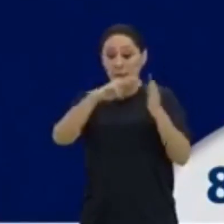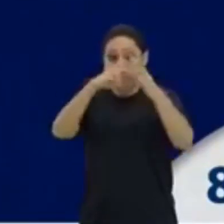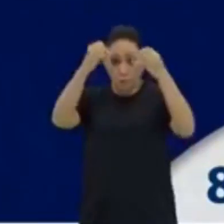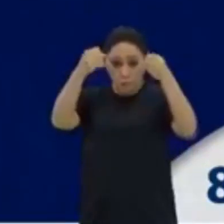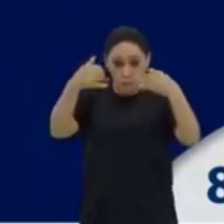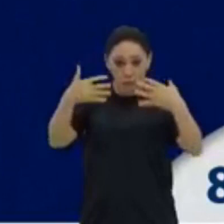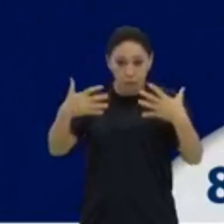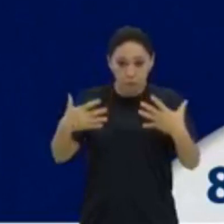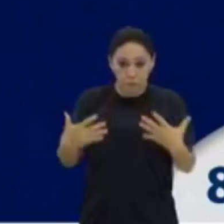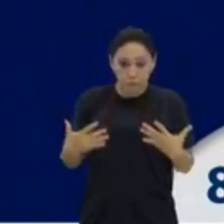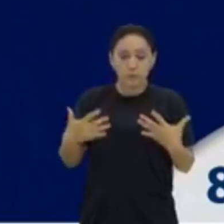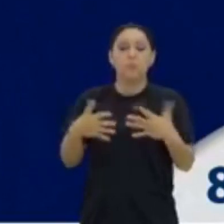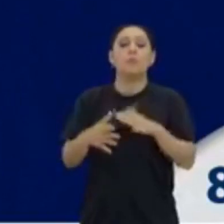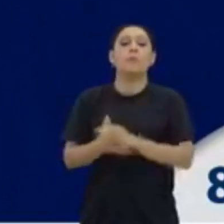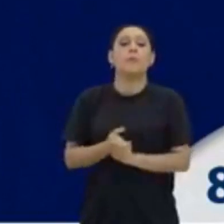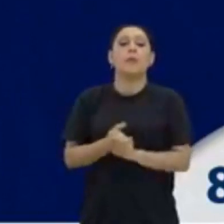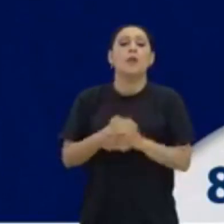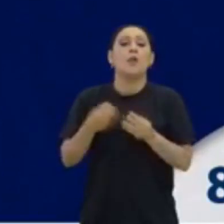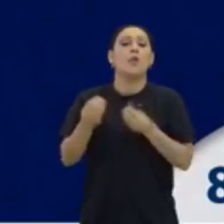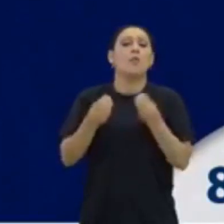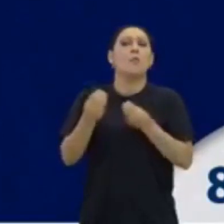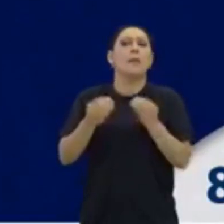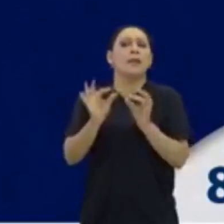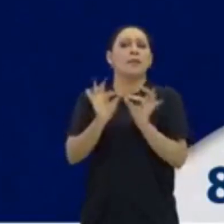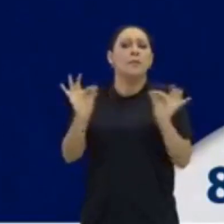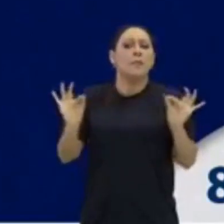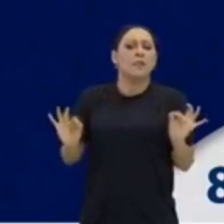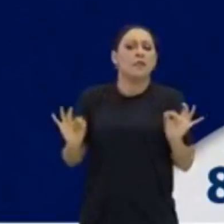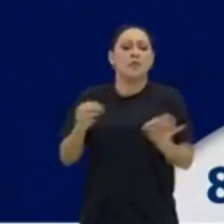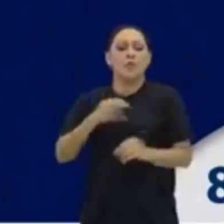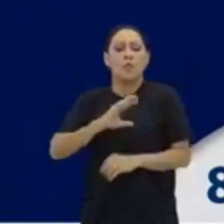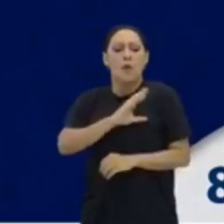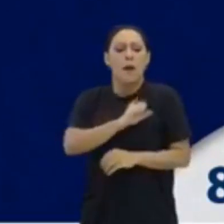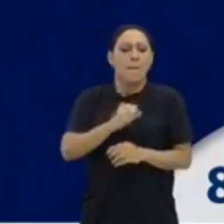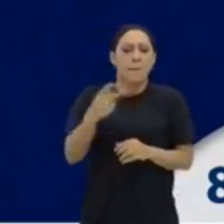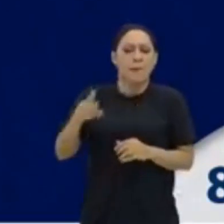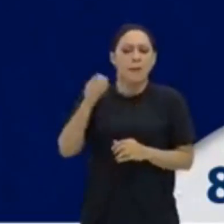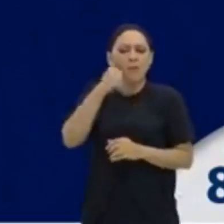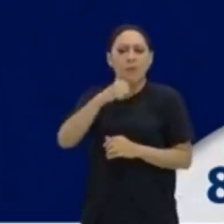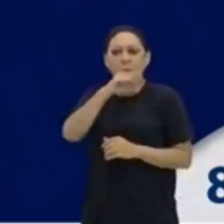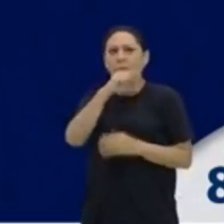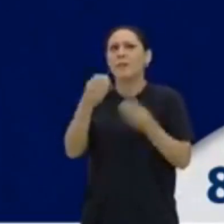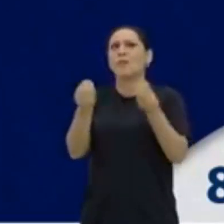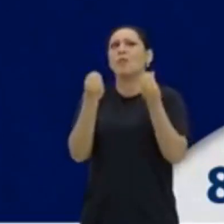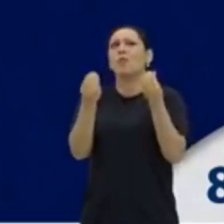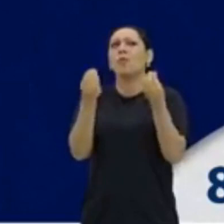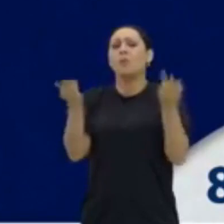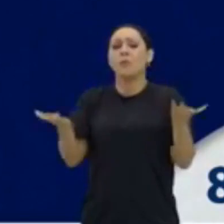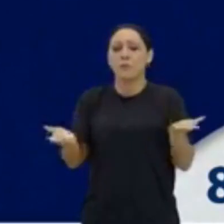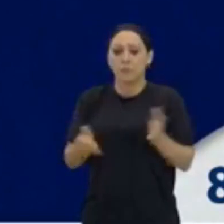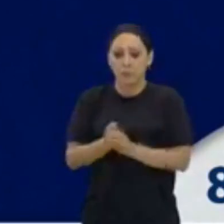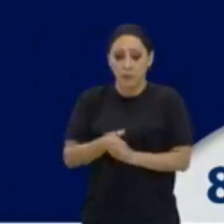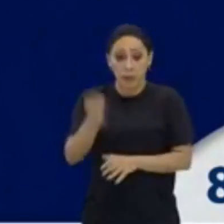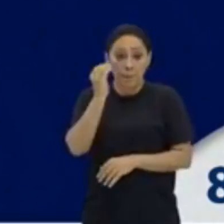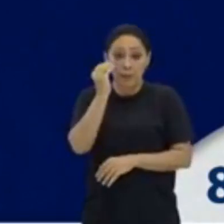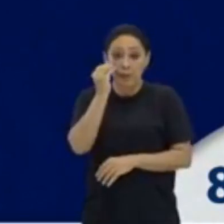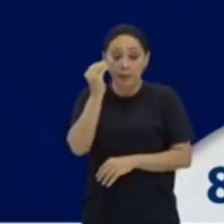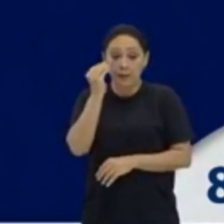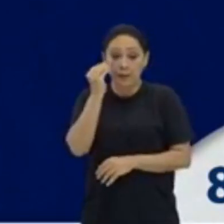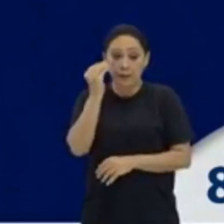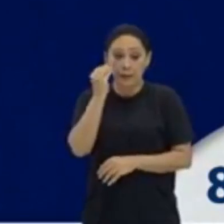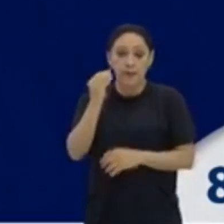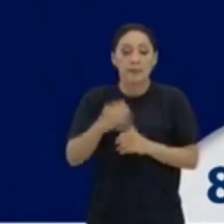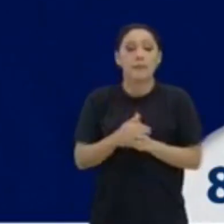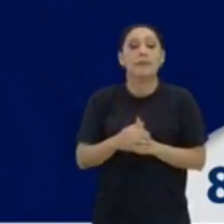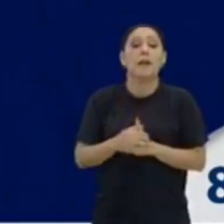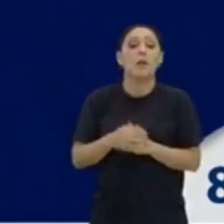a dica do professor Fernando? Então... Como é que eu vou medir o amor pela minha mãe e tu vai medir o amor pela tua mãe? Presta atenção aqui, olha. Definição de